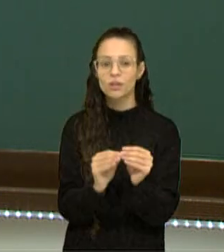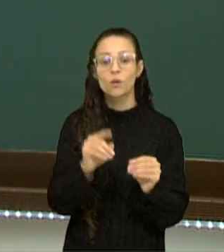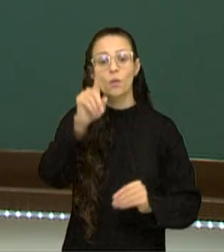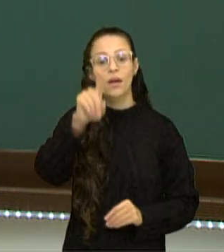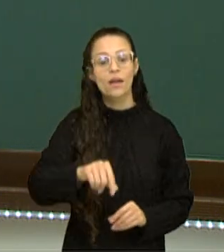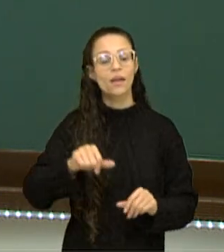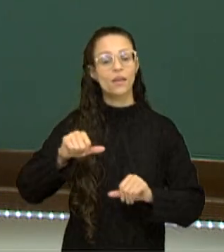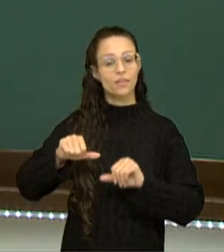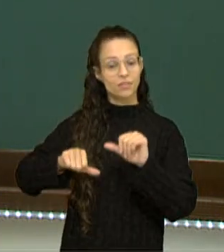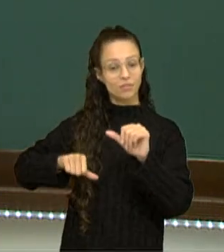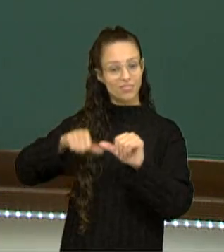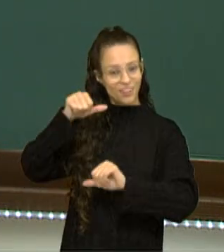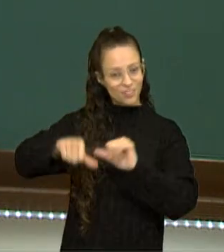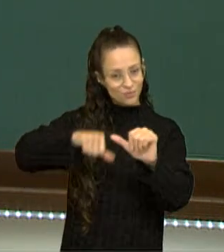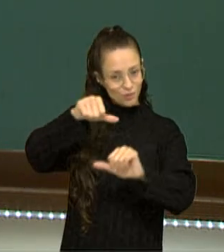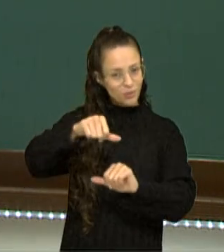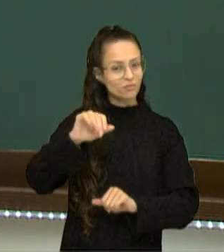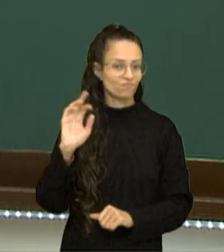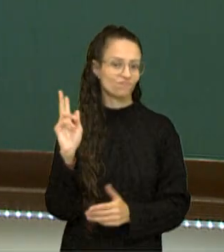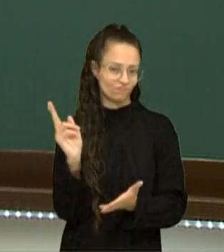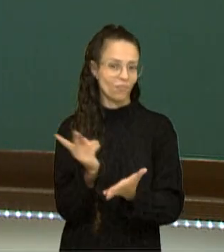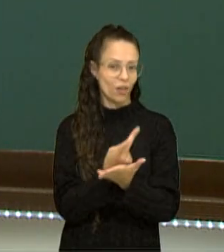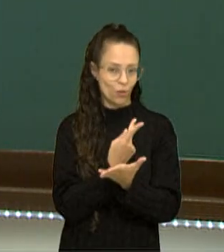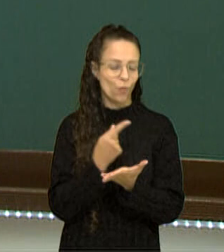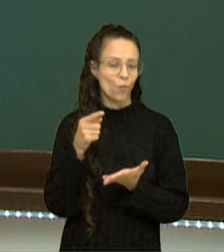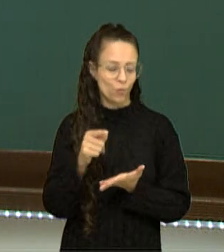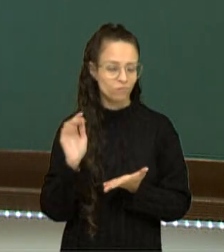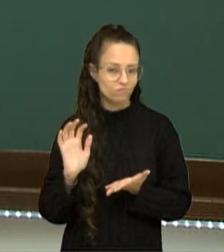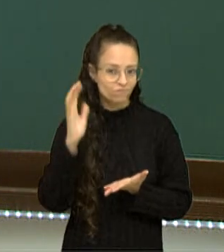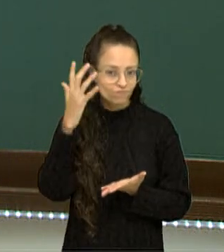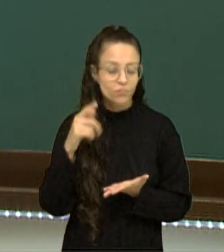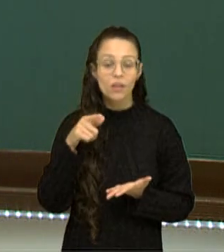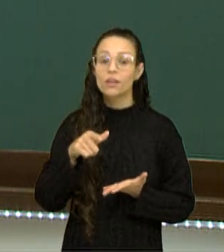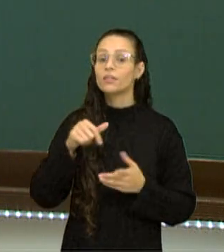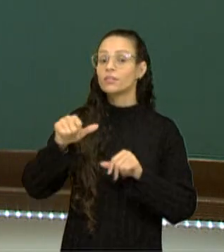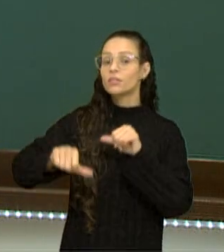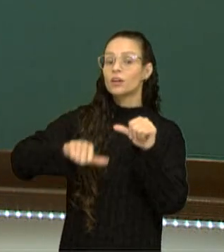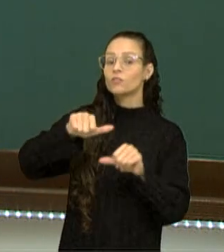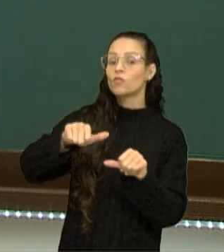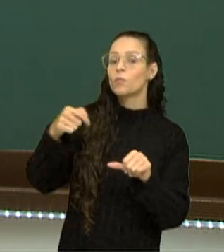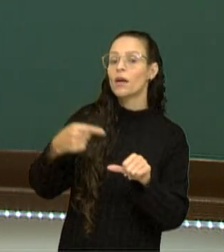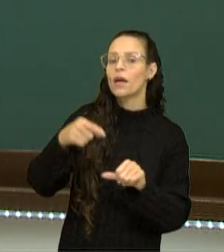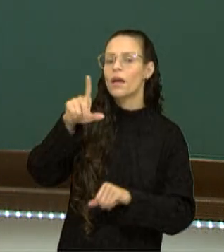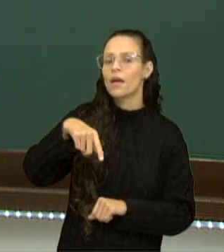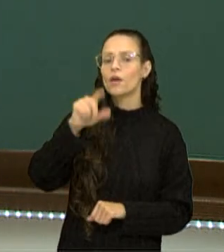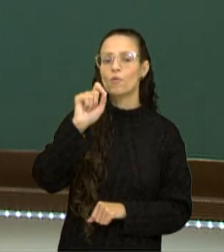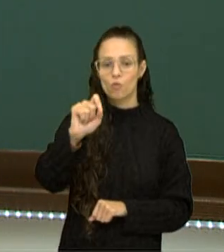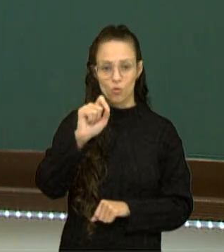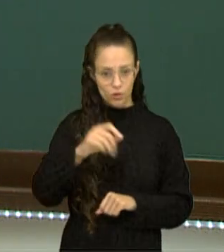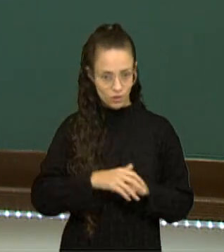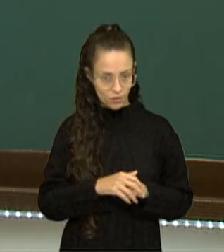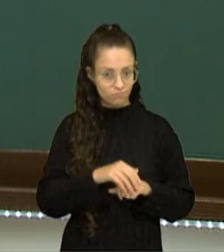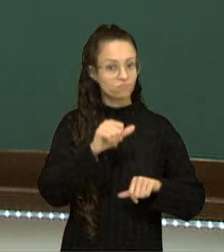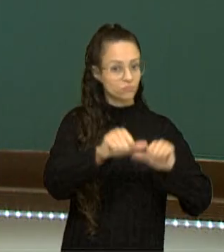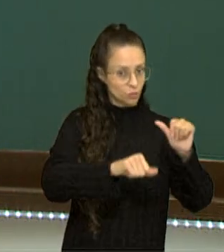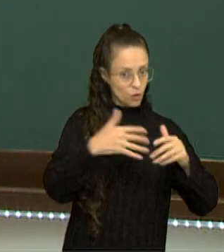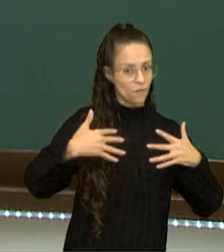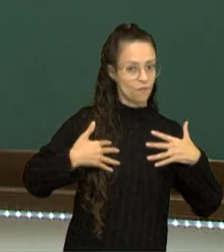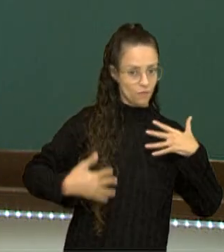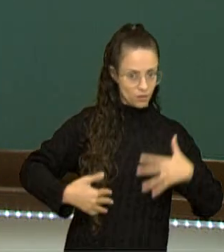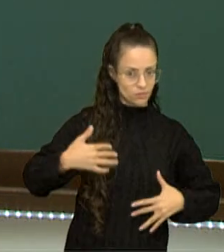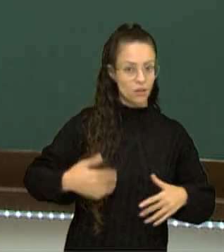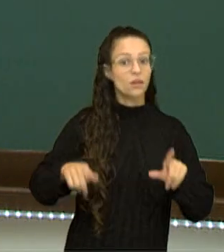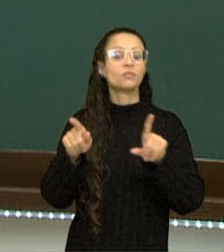as transformações que acontecem. E quando nós falamos em transformações, são elas transformações